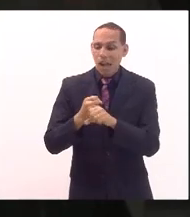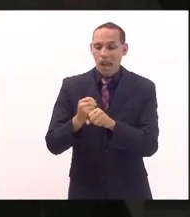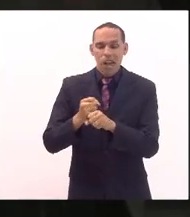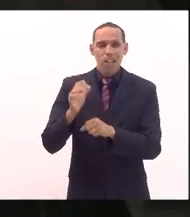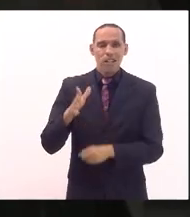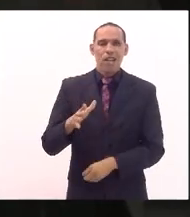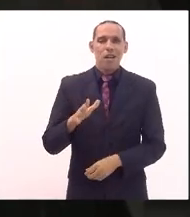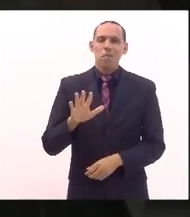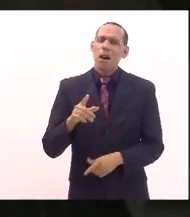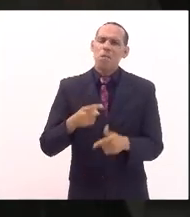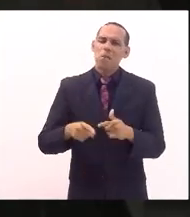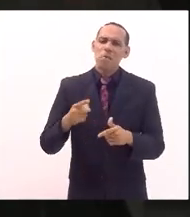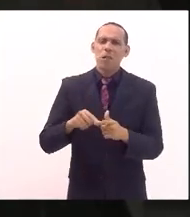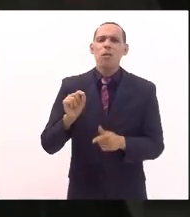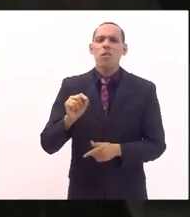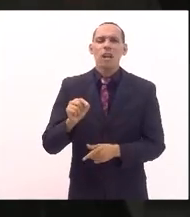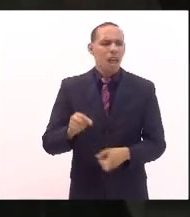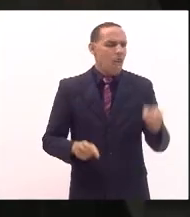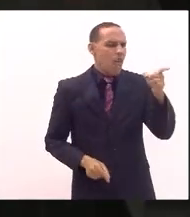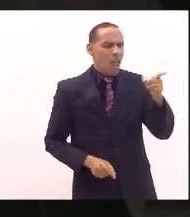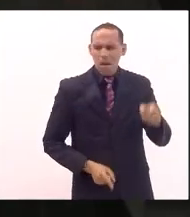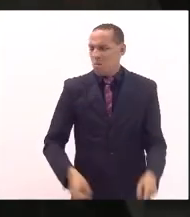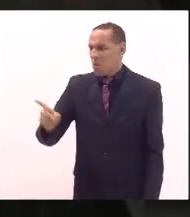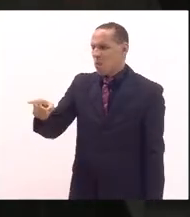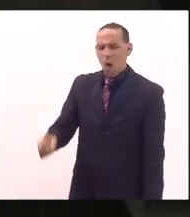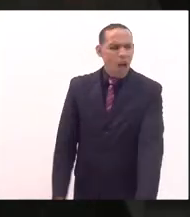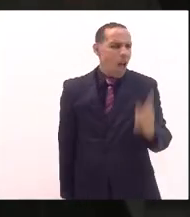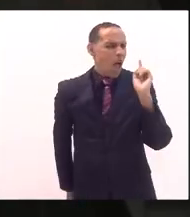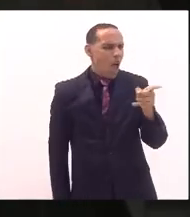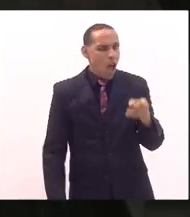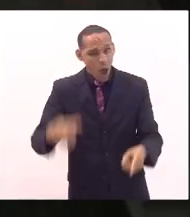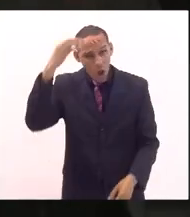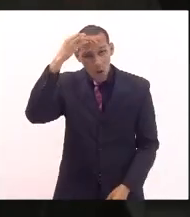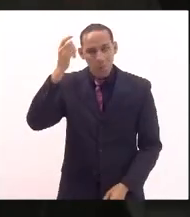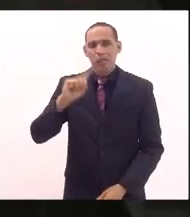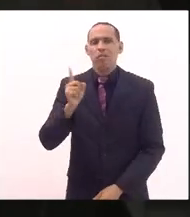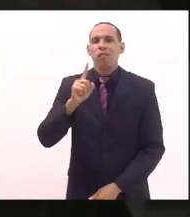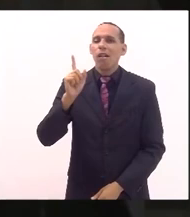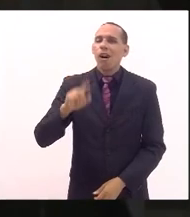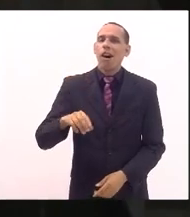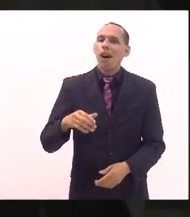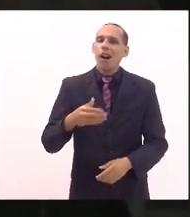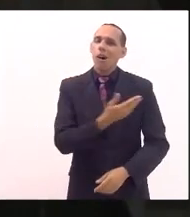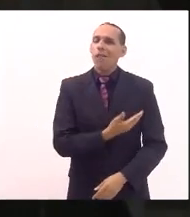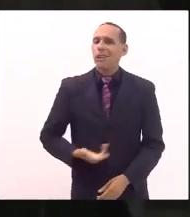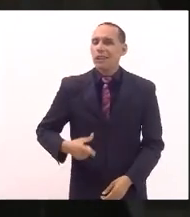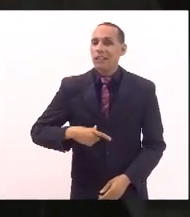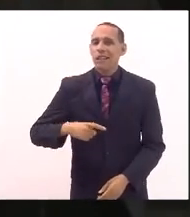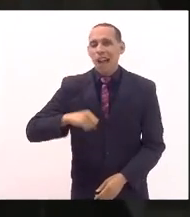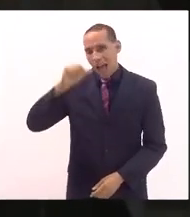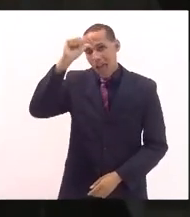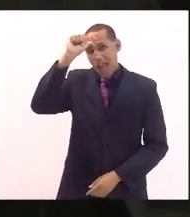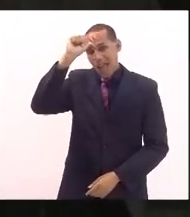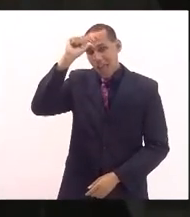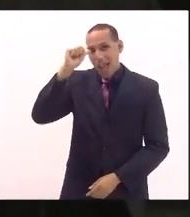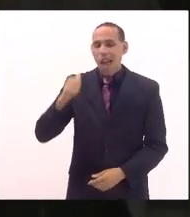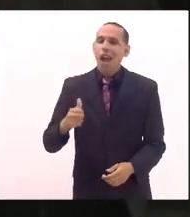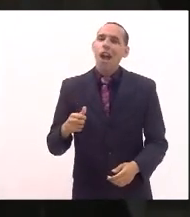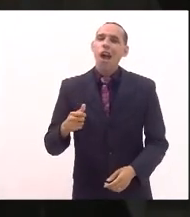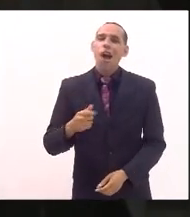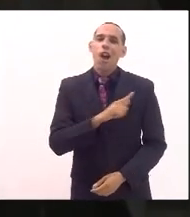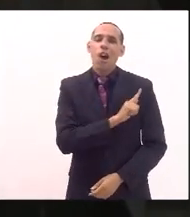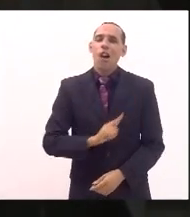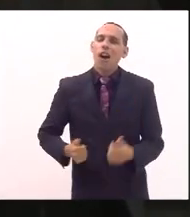a questão aqui não é não é apontar o dedo para ninguém particular a um governo Cláudio Castro era vice-governador do Estado